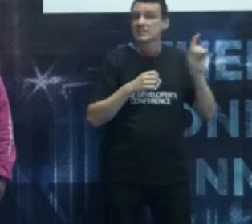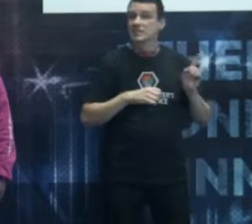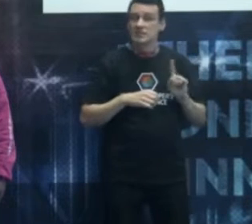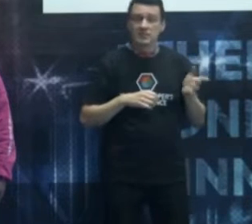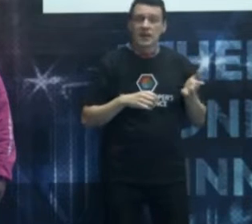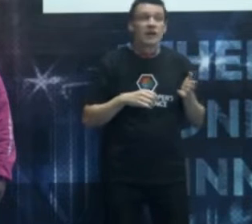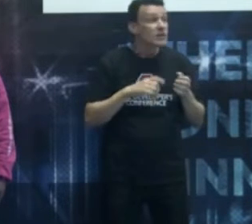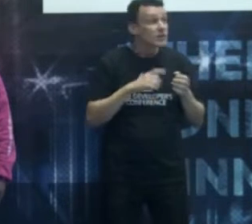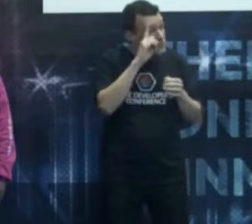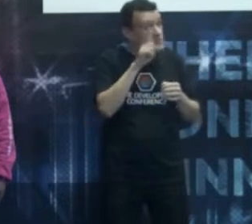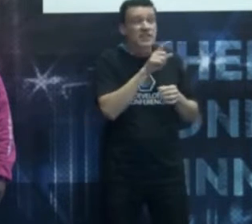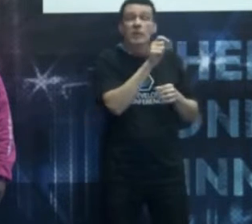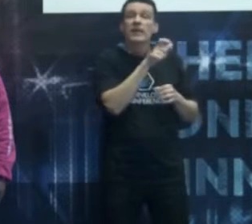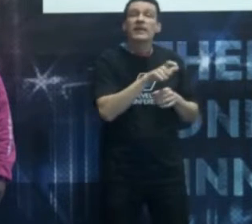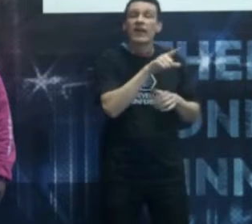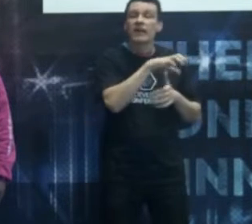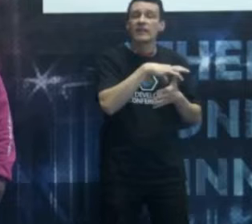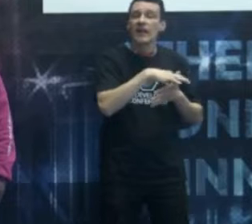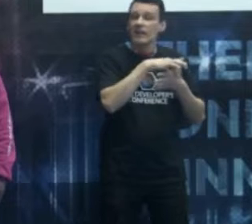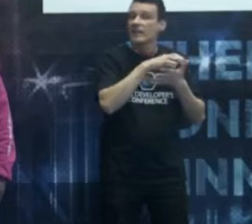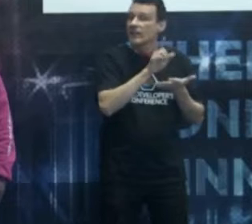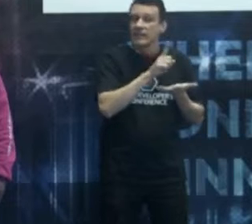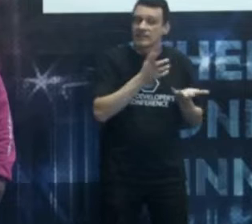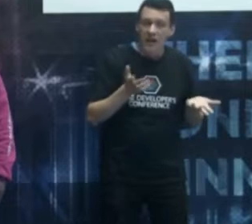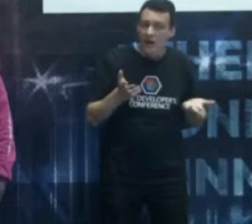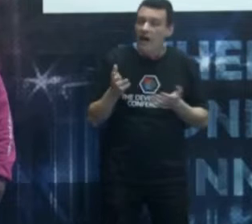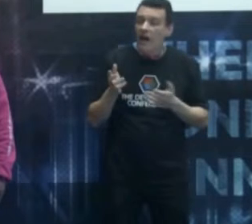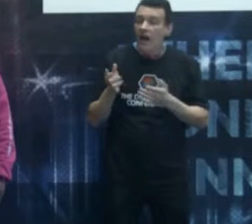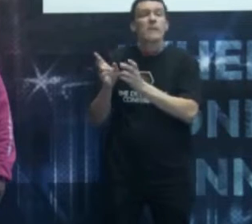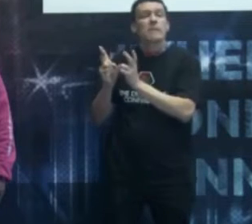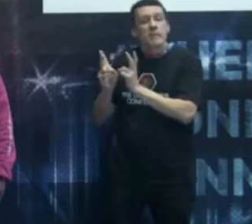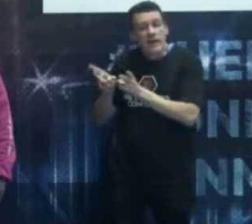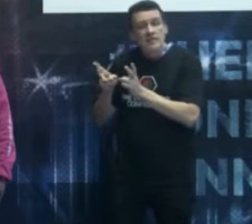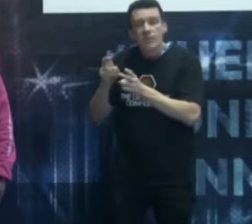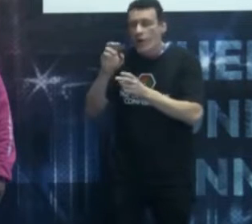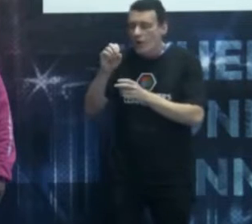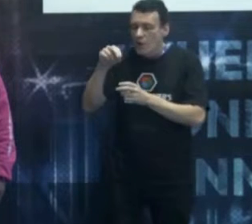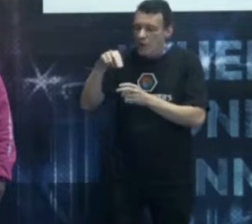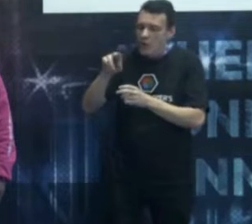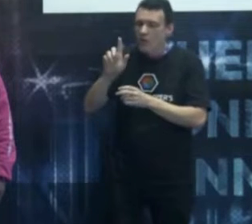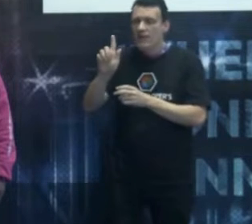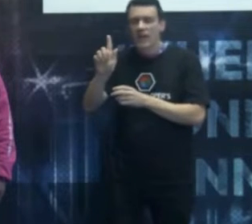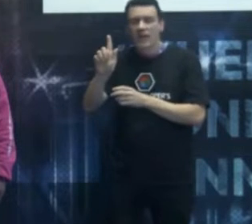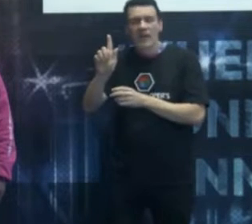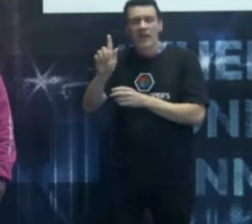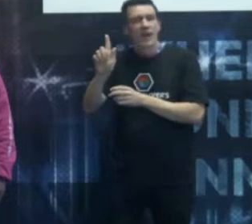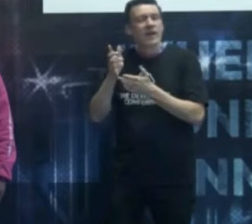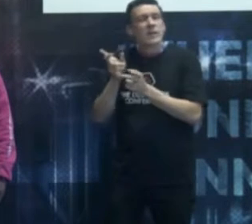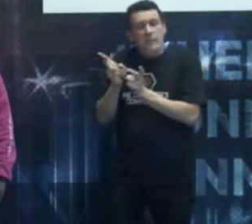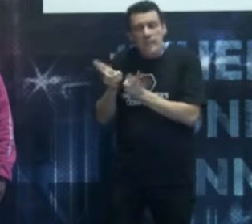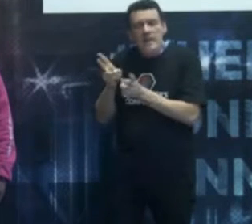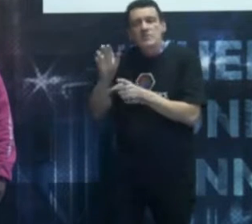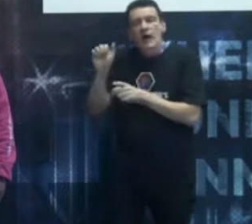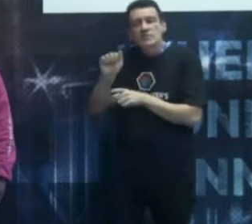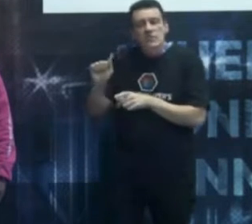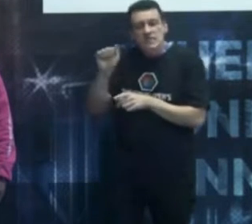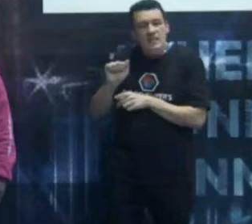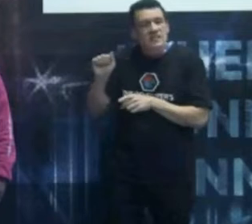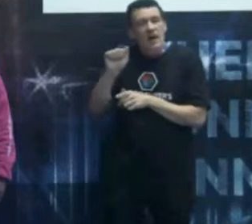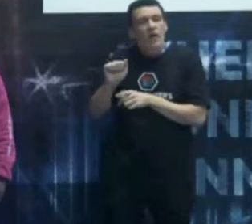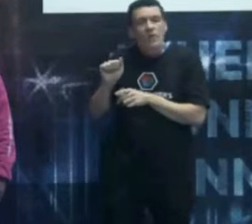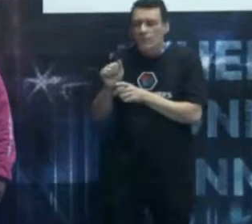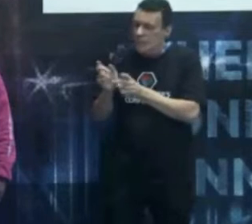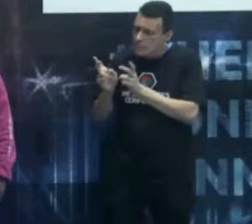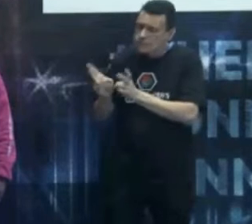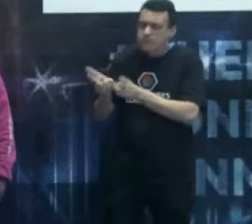nada. Né? Ela continua dentro do mesmo ambiente que é a SIC, que foi a associação que fez ela, desde que ela nasceu, ela